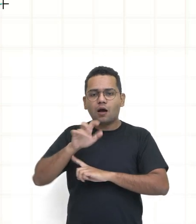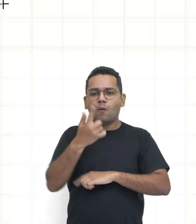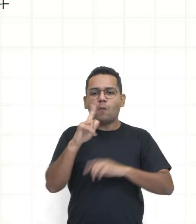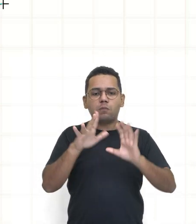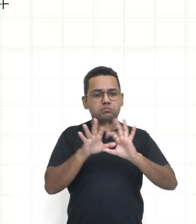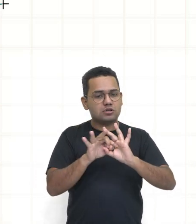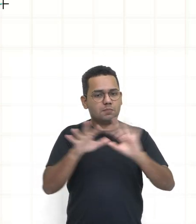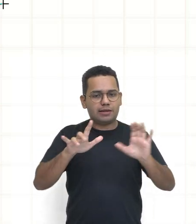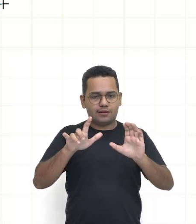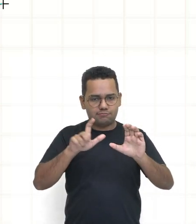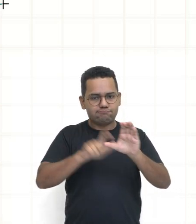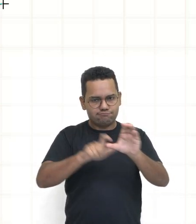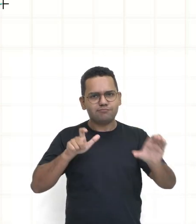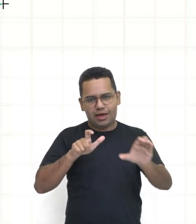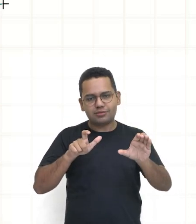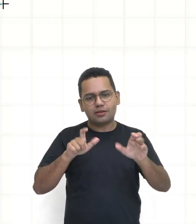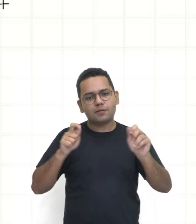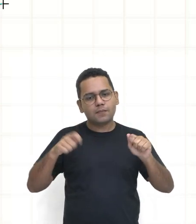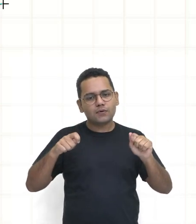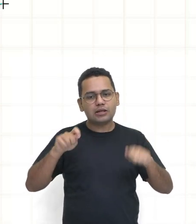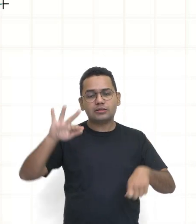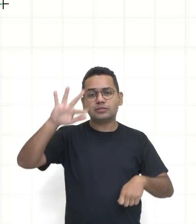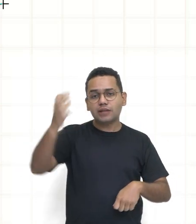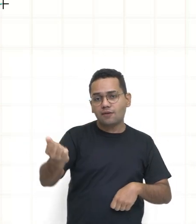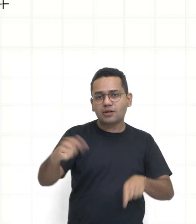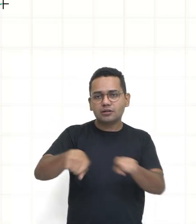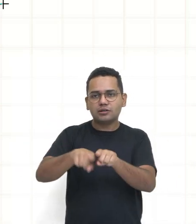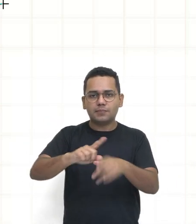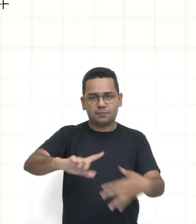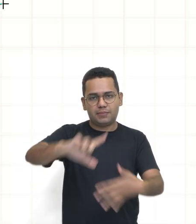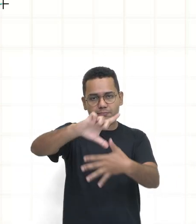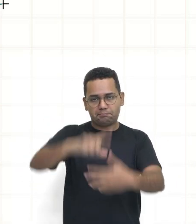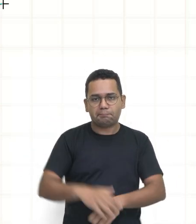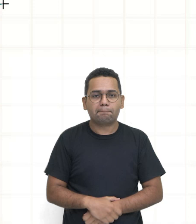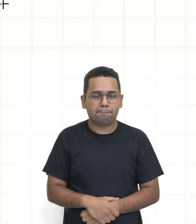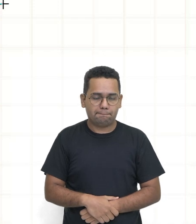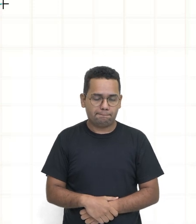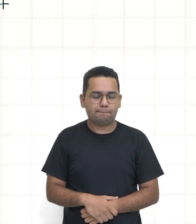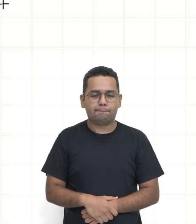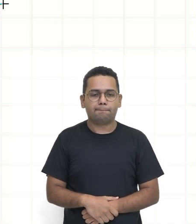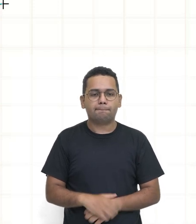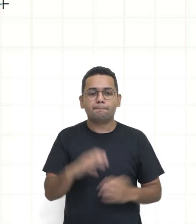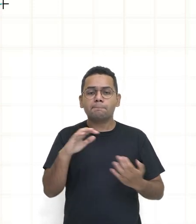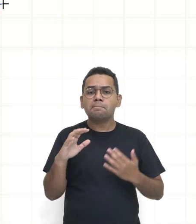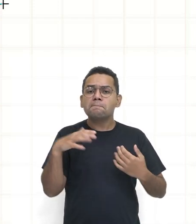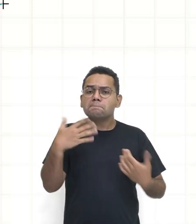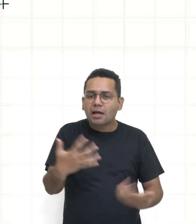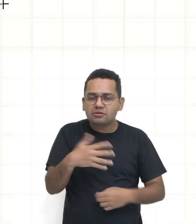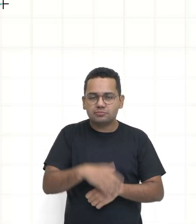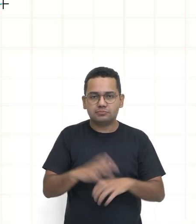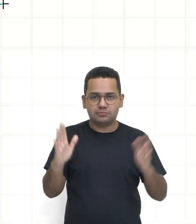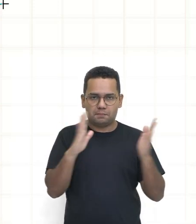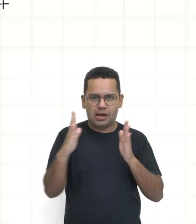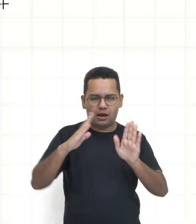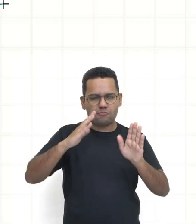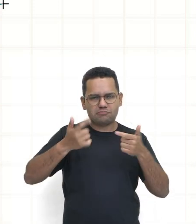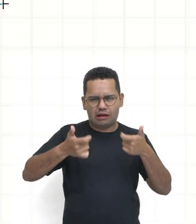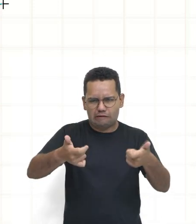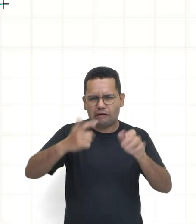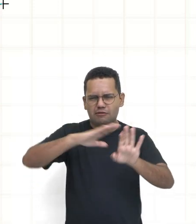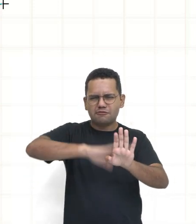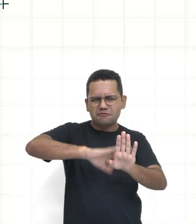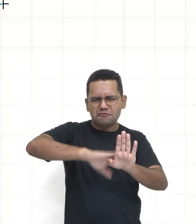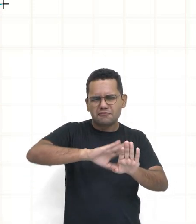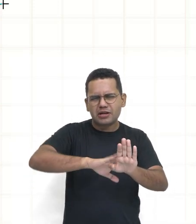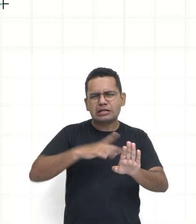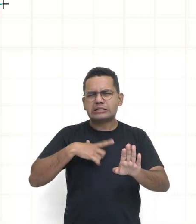América Latina. Então, todo esse contexto da Guerra Fria, essa disputa ideológica, essa